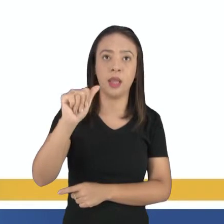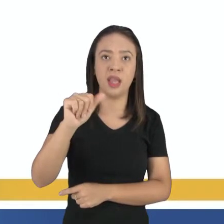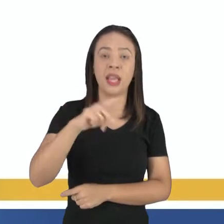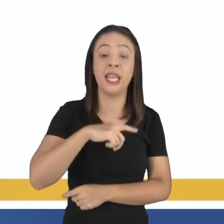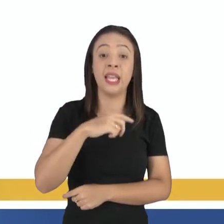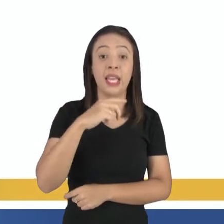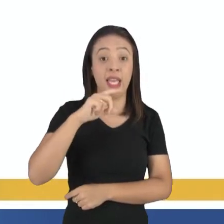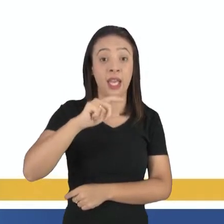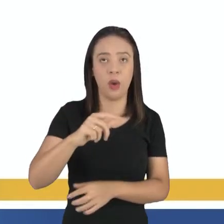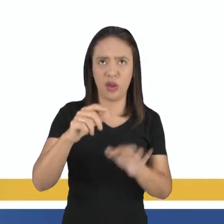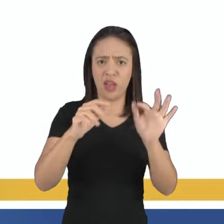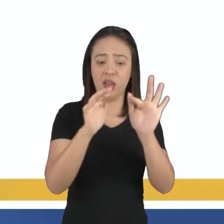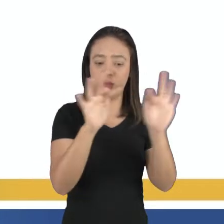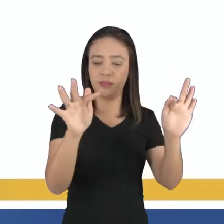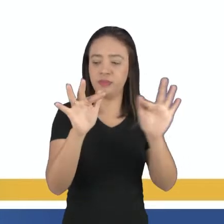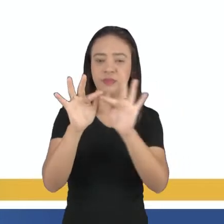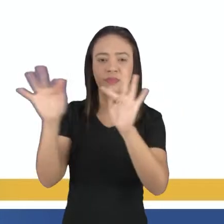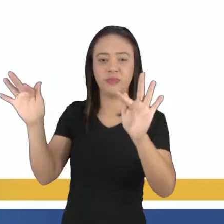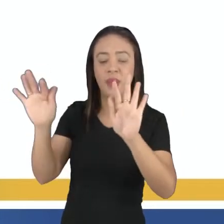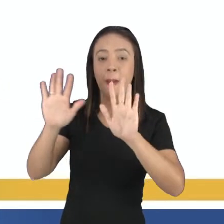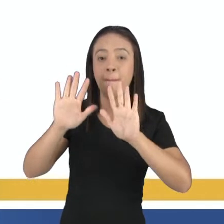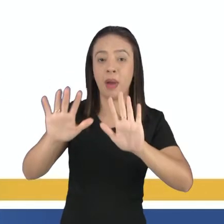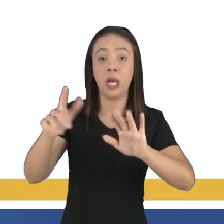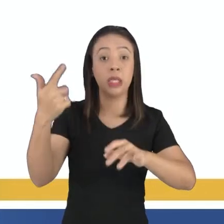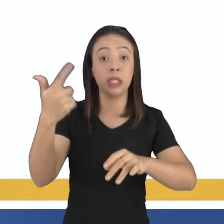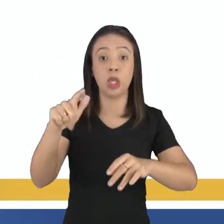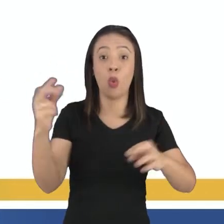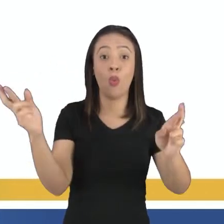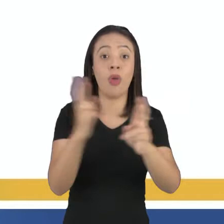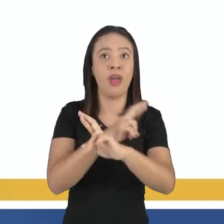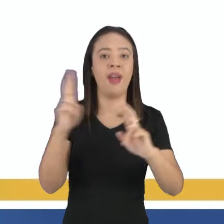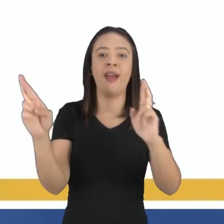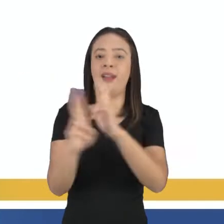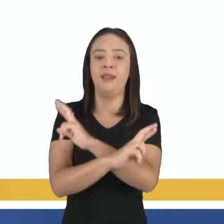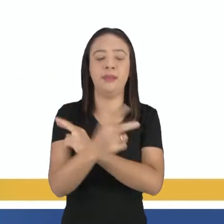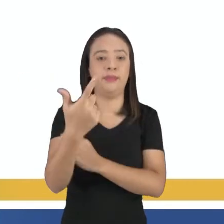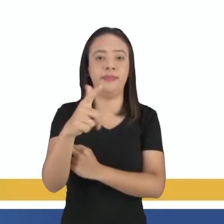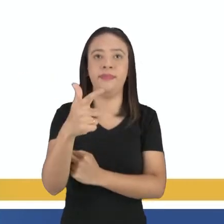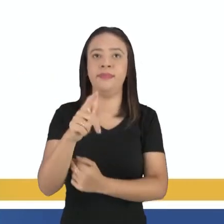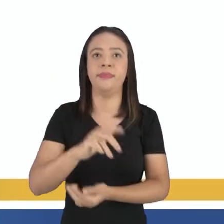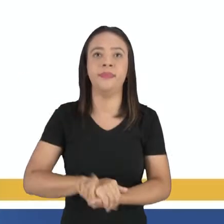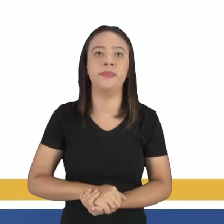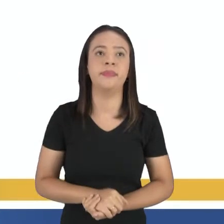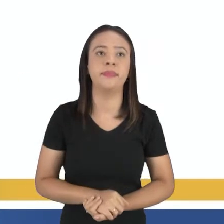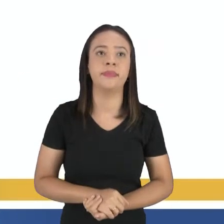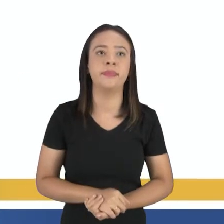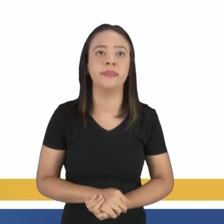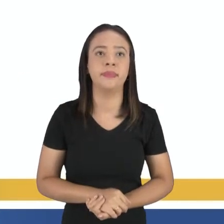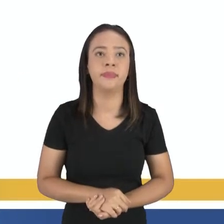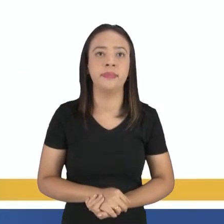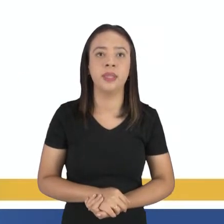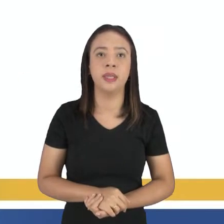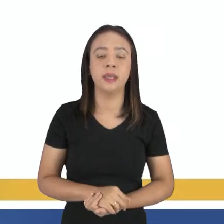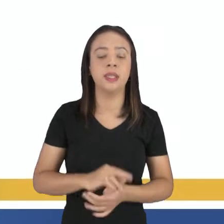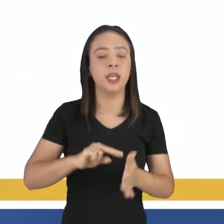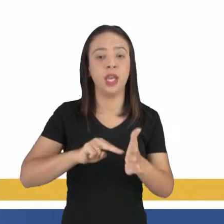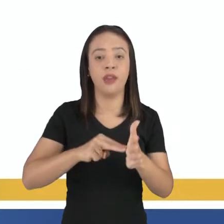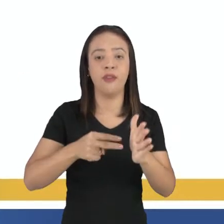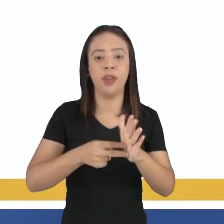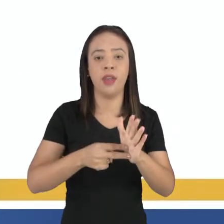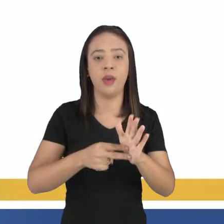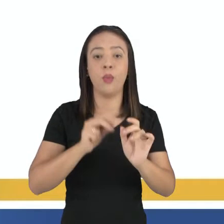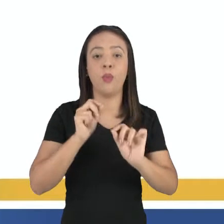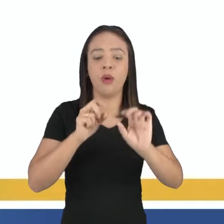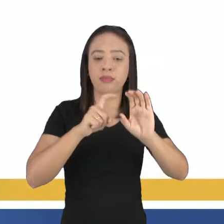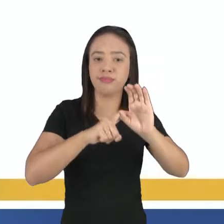sem desempenhar a função sintática. Então não tem essa relação sintática aí, tá? São sintaticamente